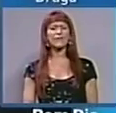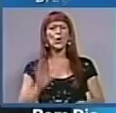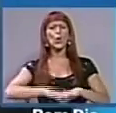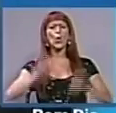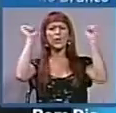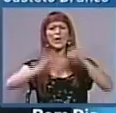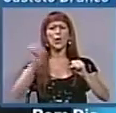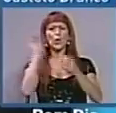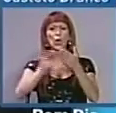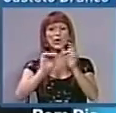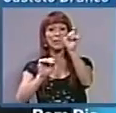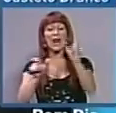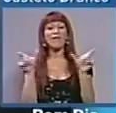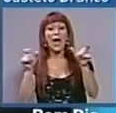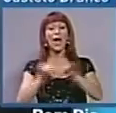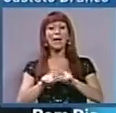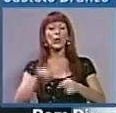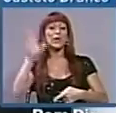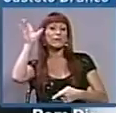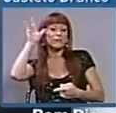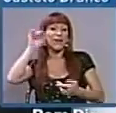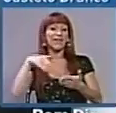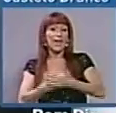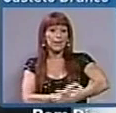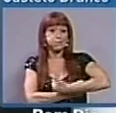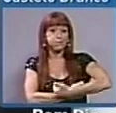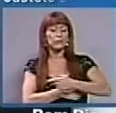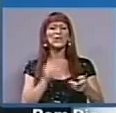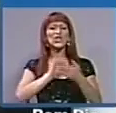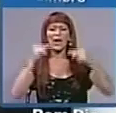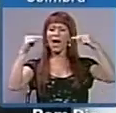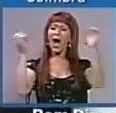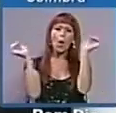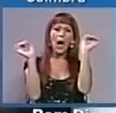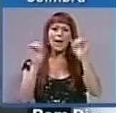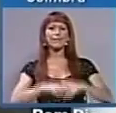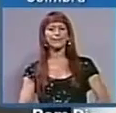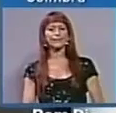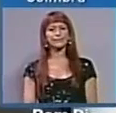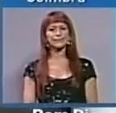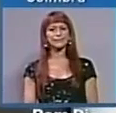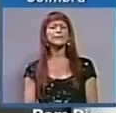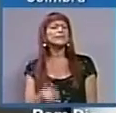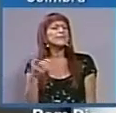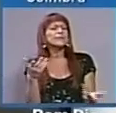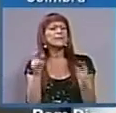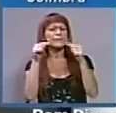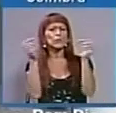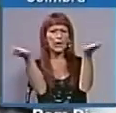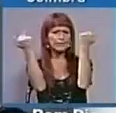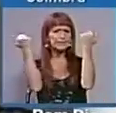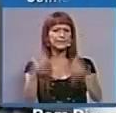Com o acordo ortográfico, a palavra ama de leite escreve-se com ou sem hífen? Ama de leite, sem